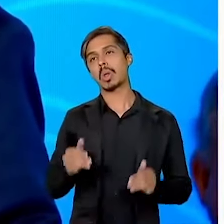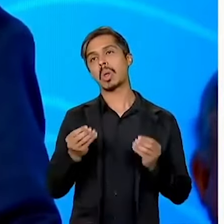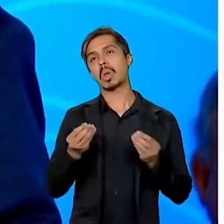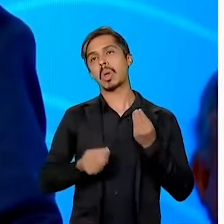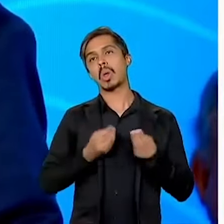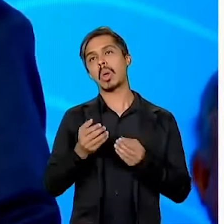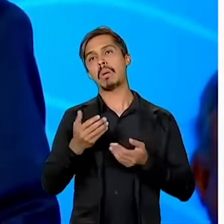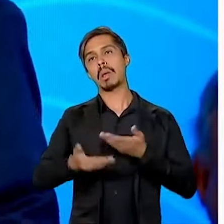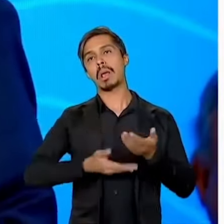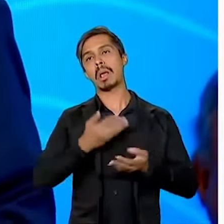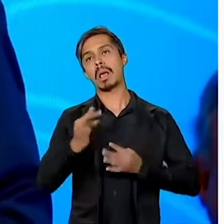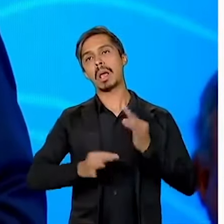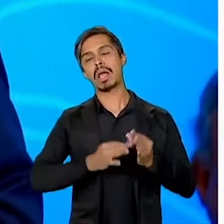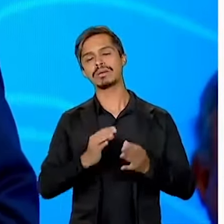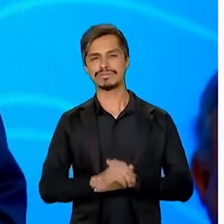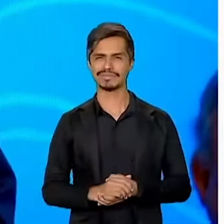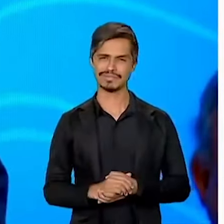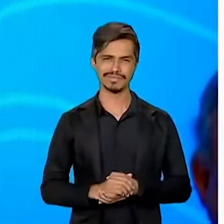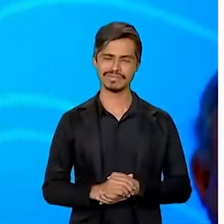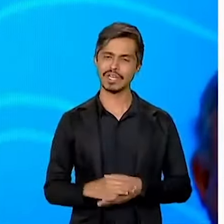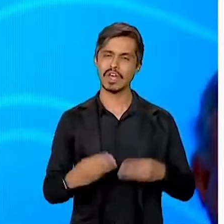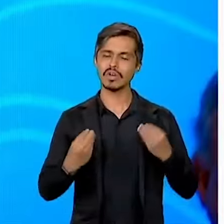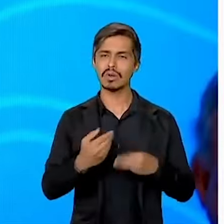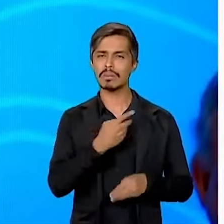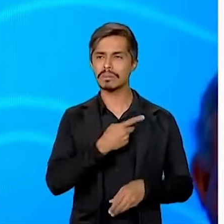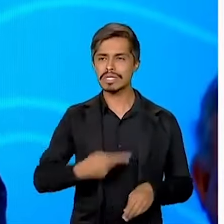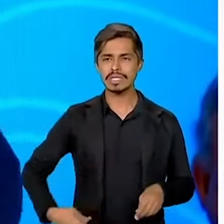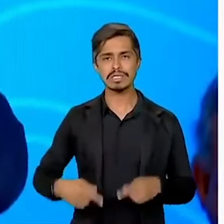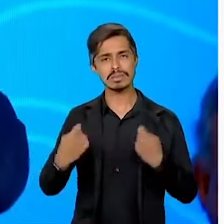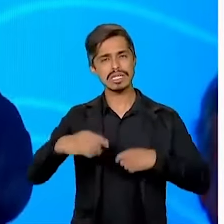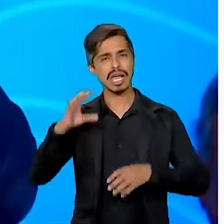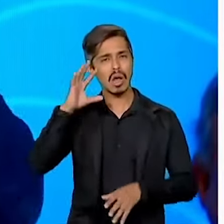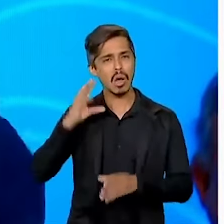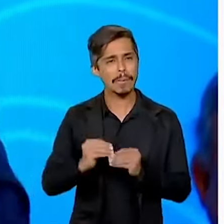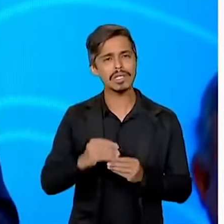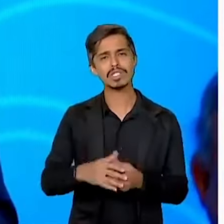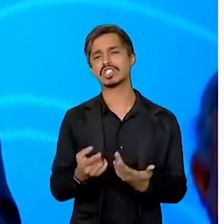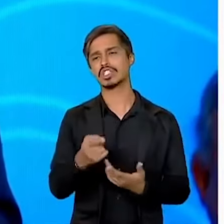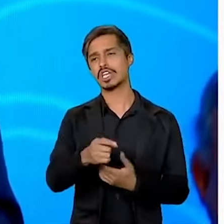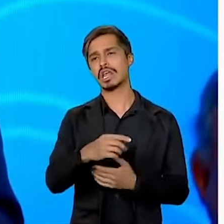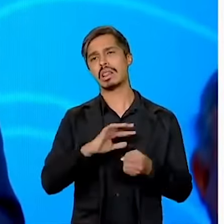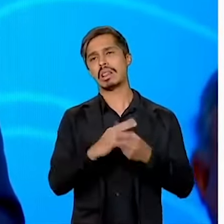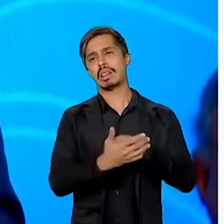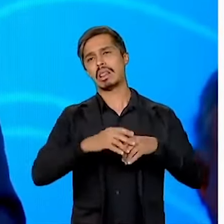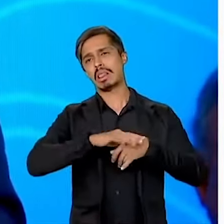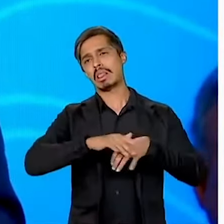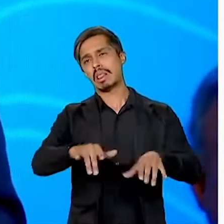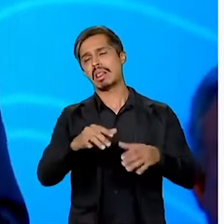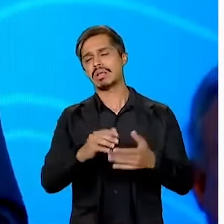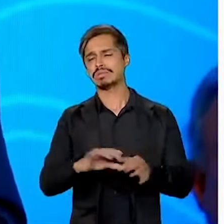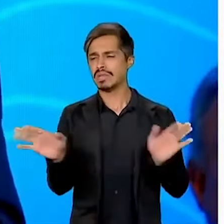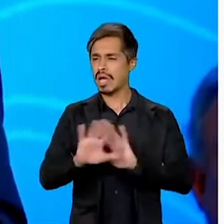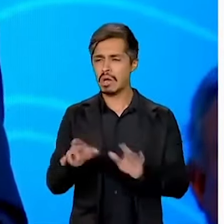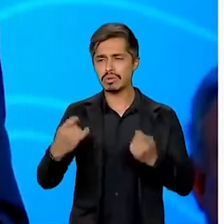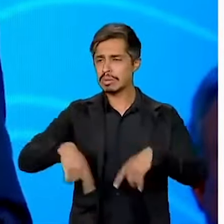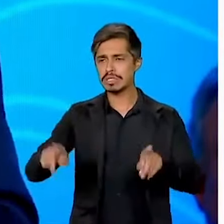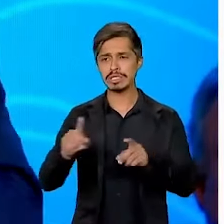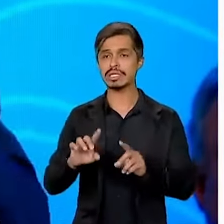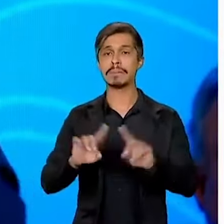tratar. Não é que um presidente deveria entender de pandemia, deveria entender de bom senso. Se eu não